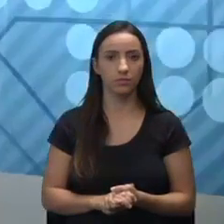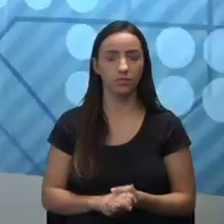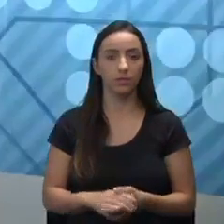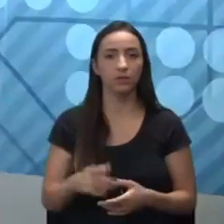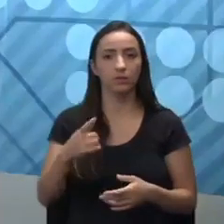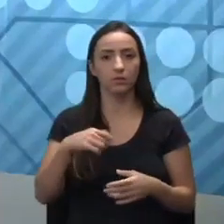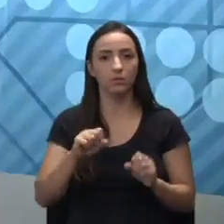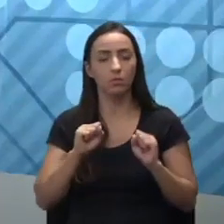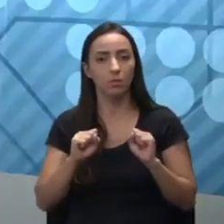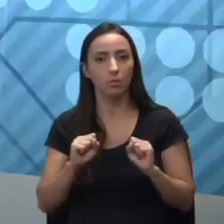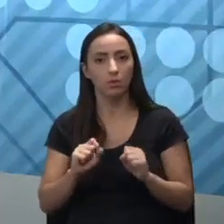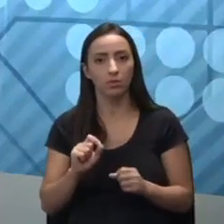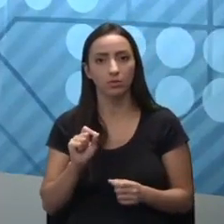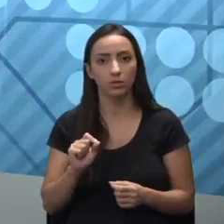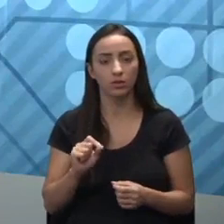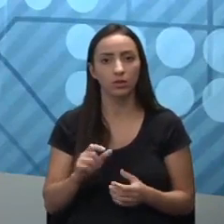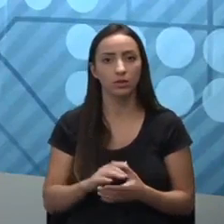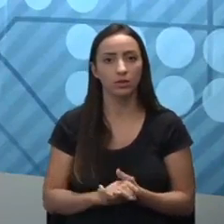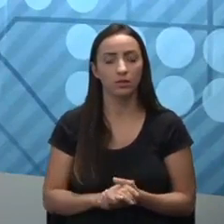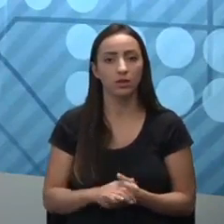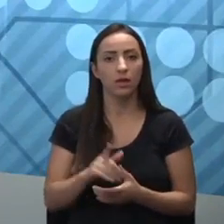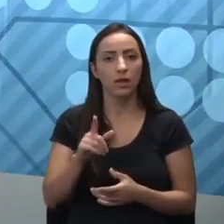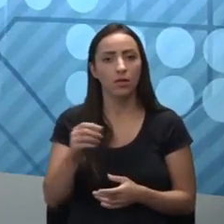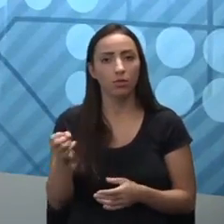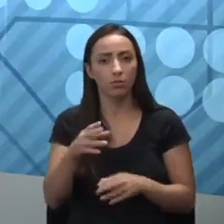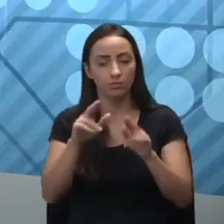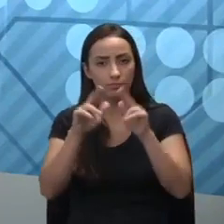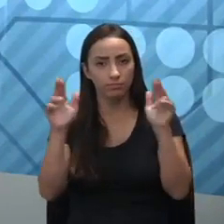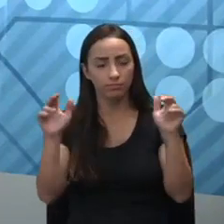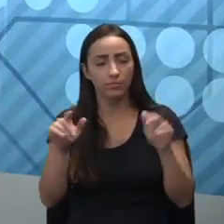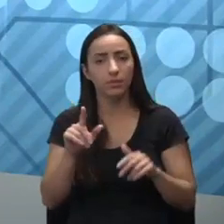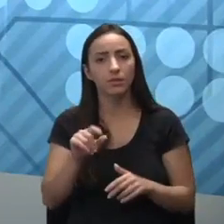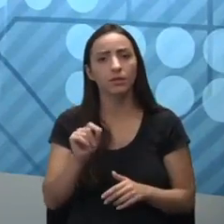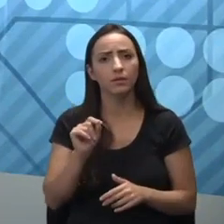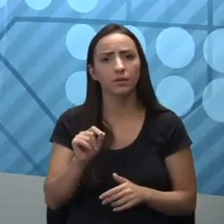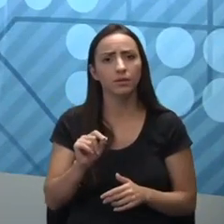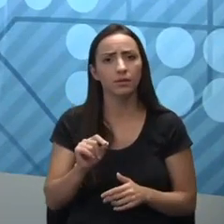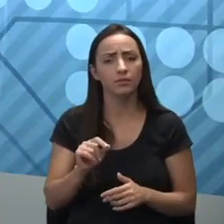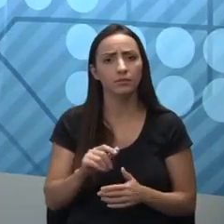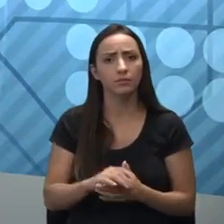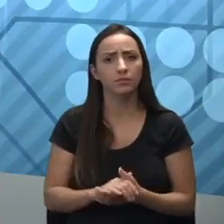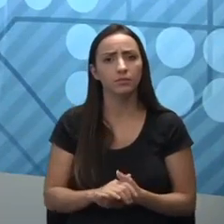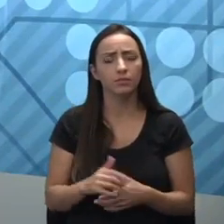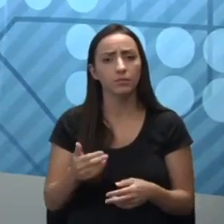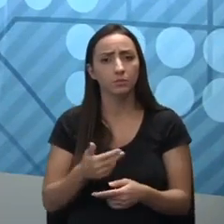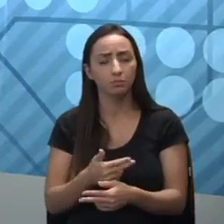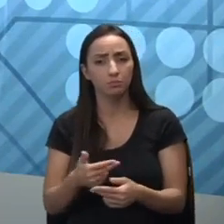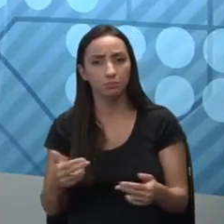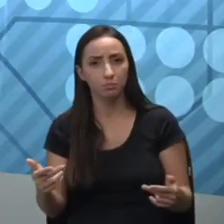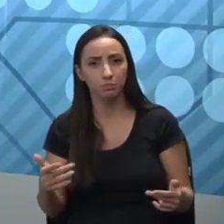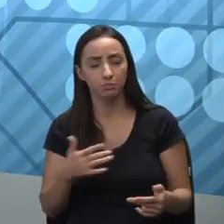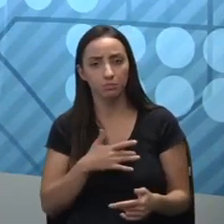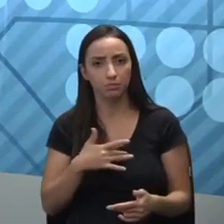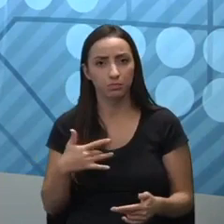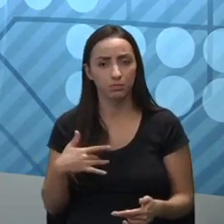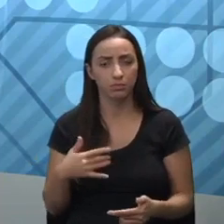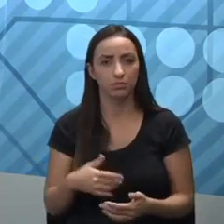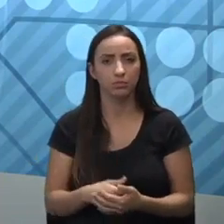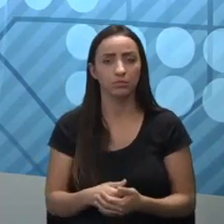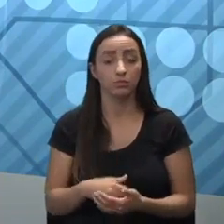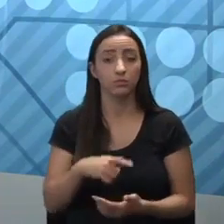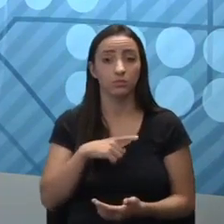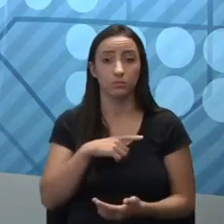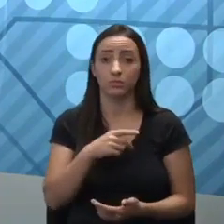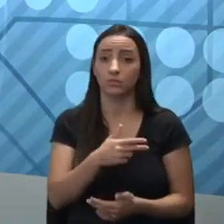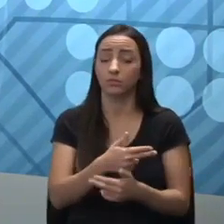nós podemos entrar no novo tópico que se relaciona aos determinantes da saúde. Então,